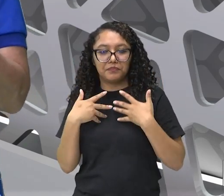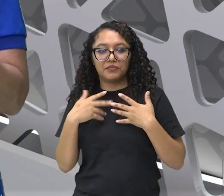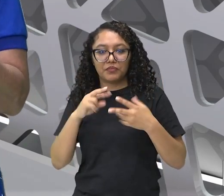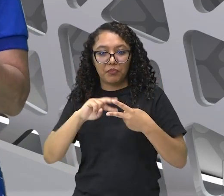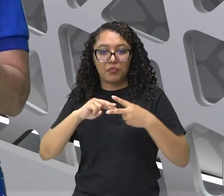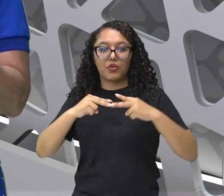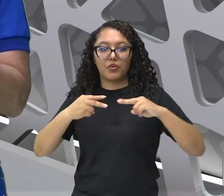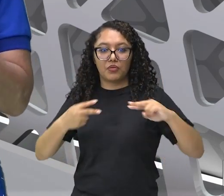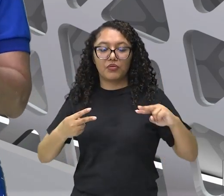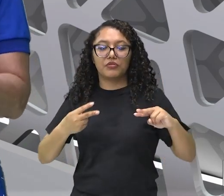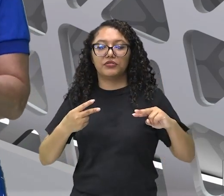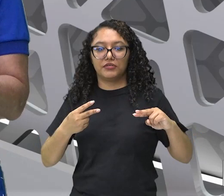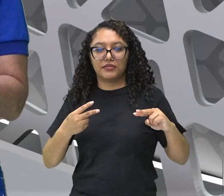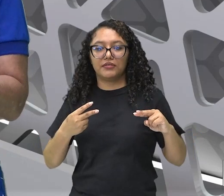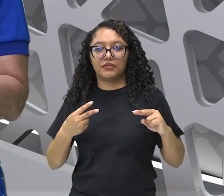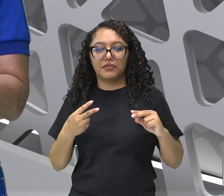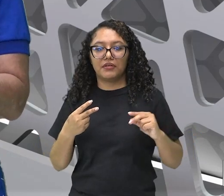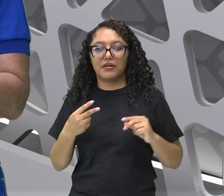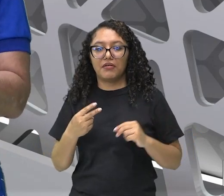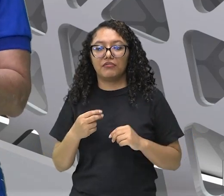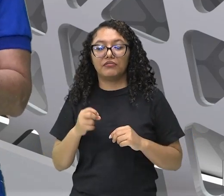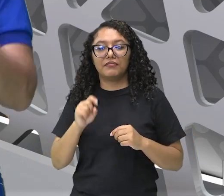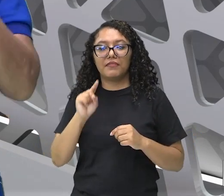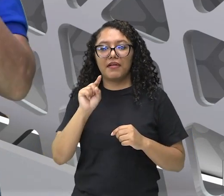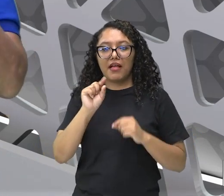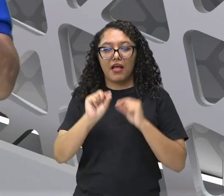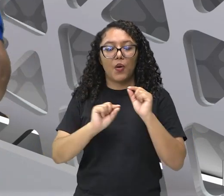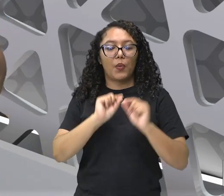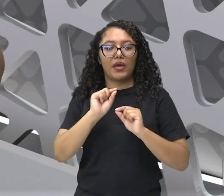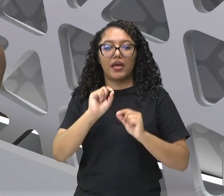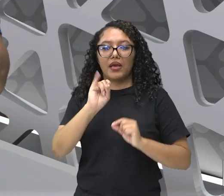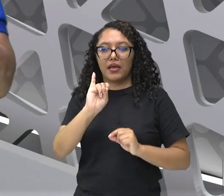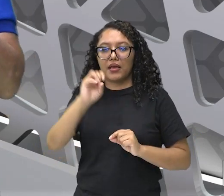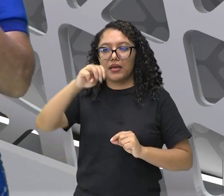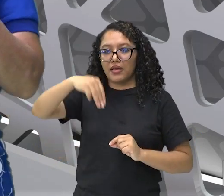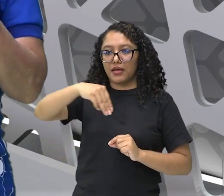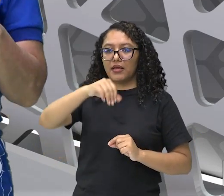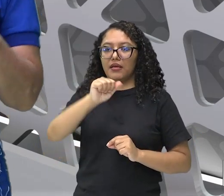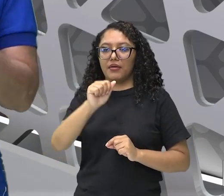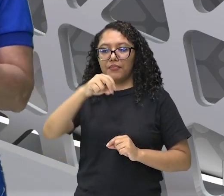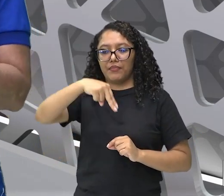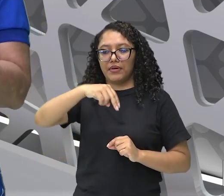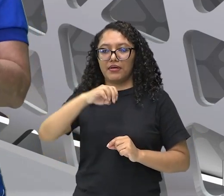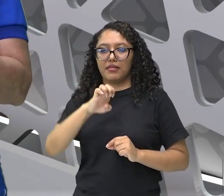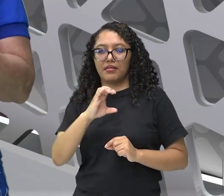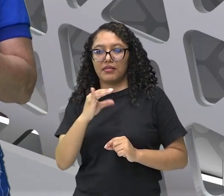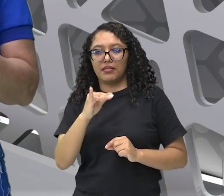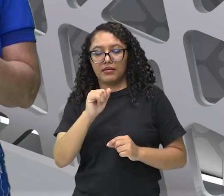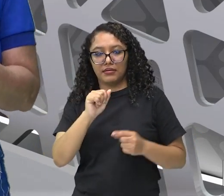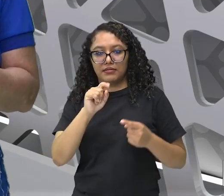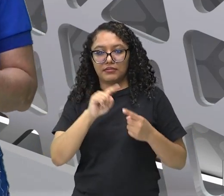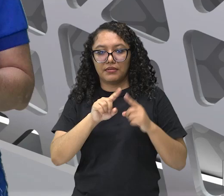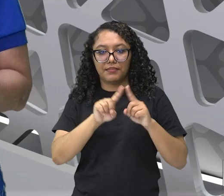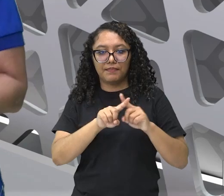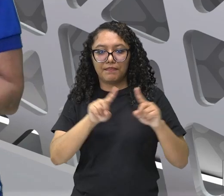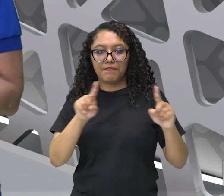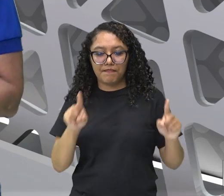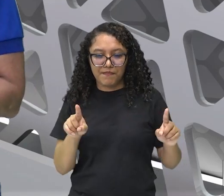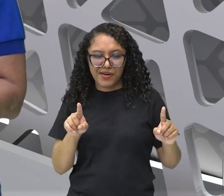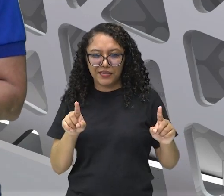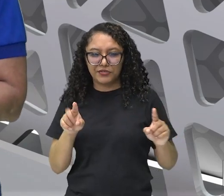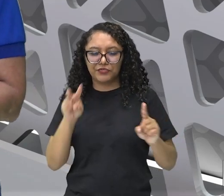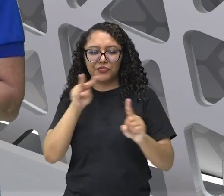feminino, é imanência. Agora, se essa mulher é vista sobre a ótica da